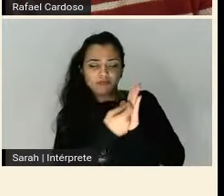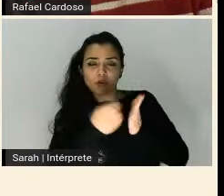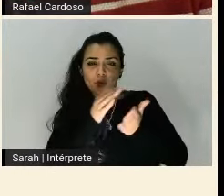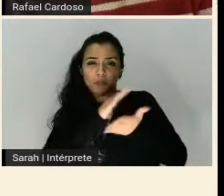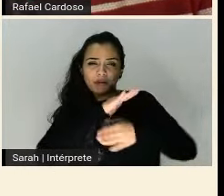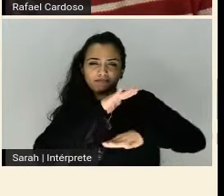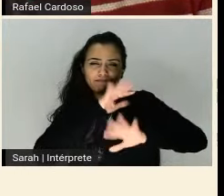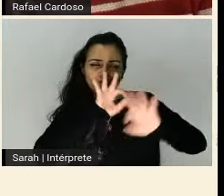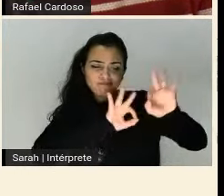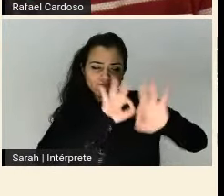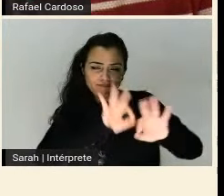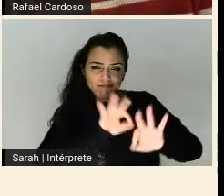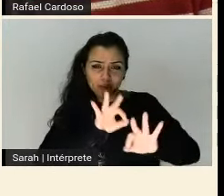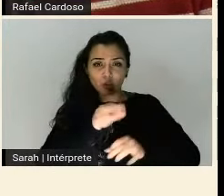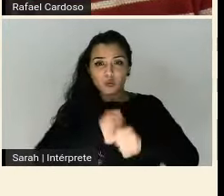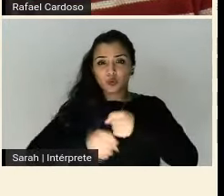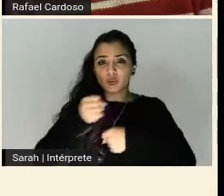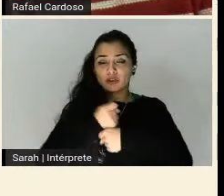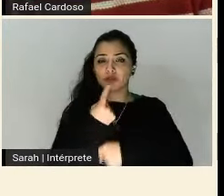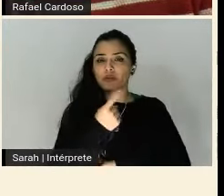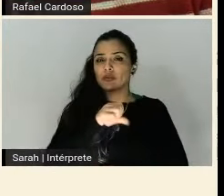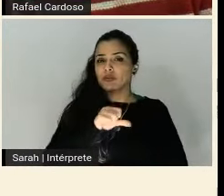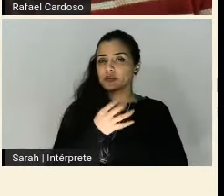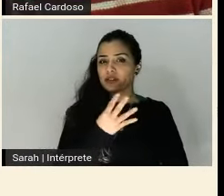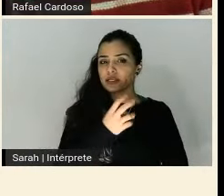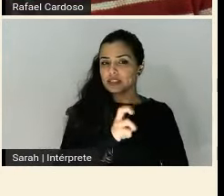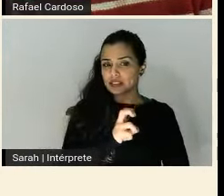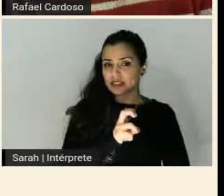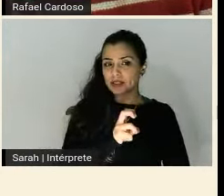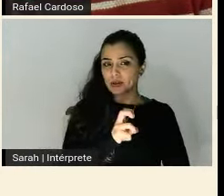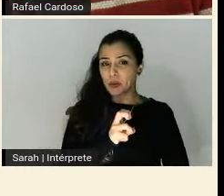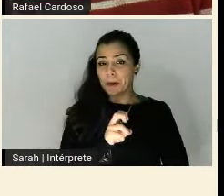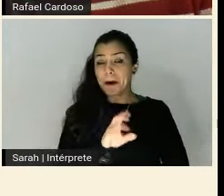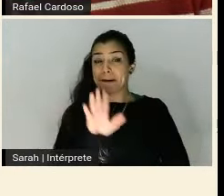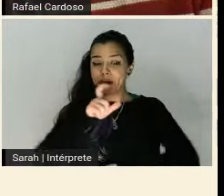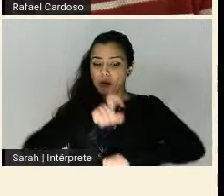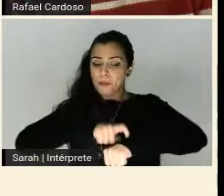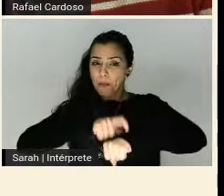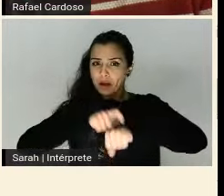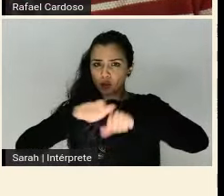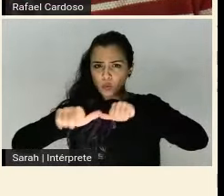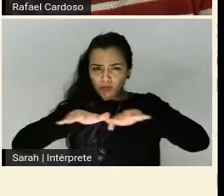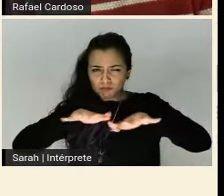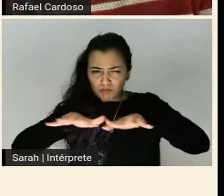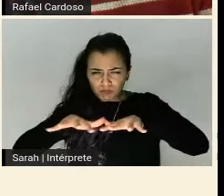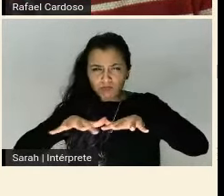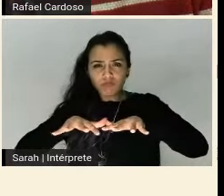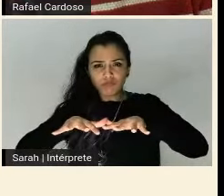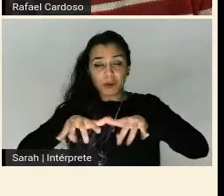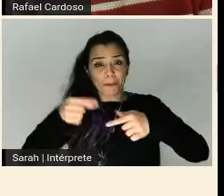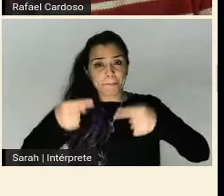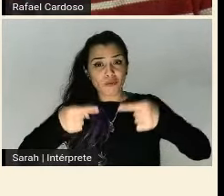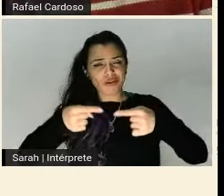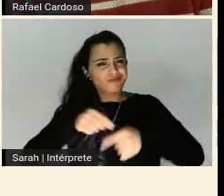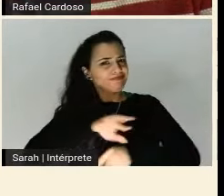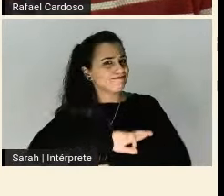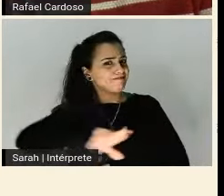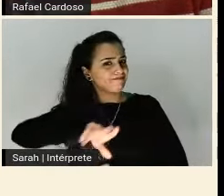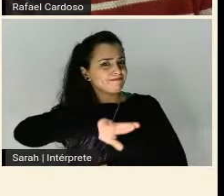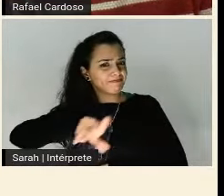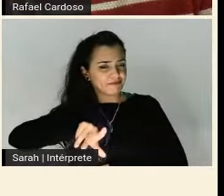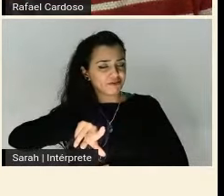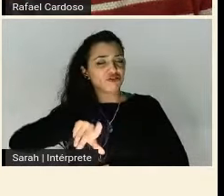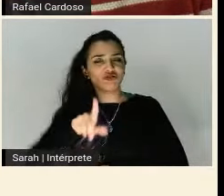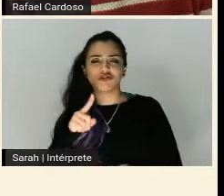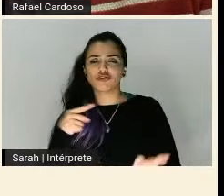de 1945. O momento político já era outro, e as forças dessa oposição multiface